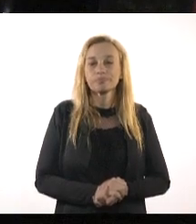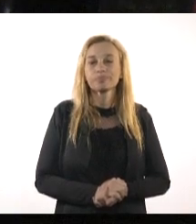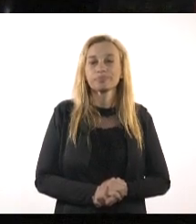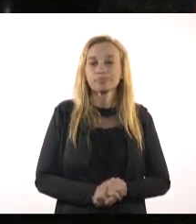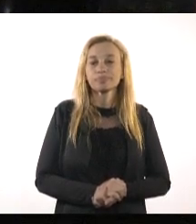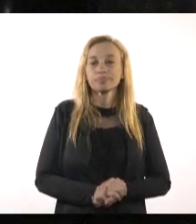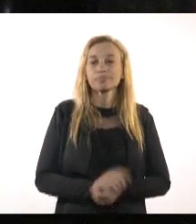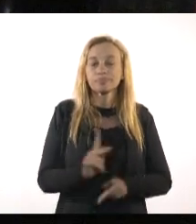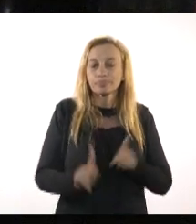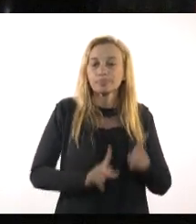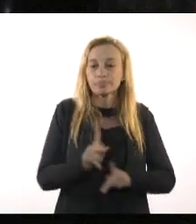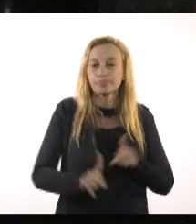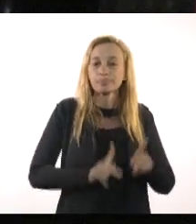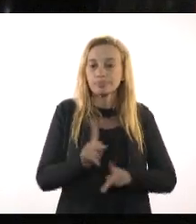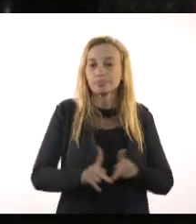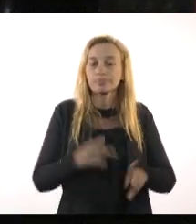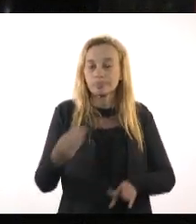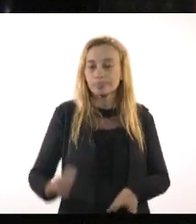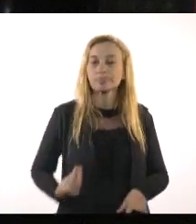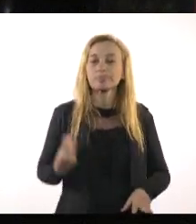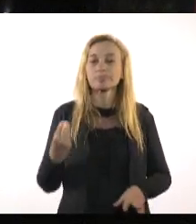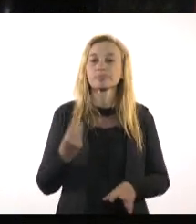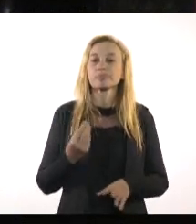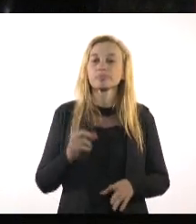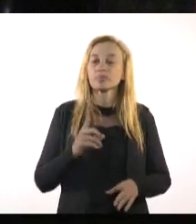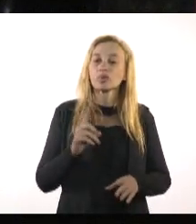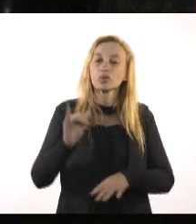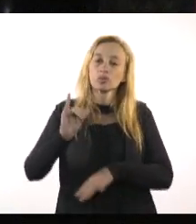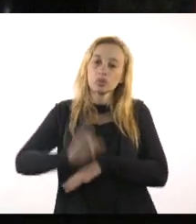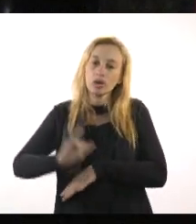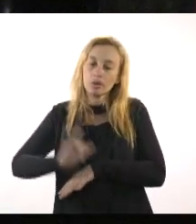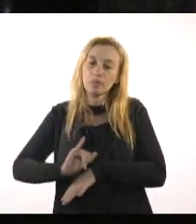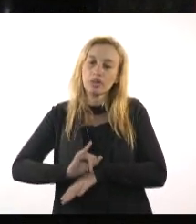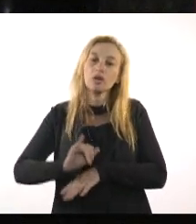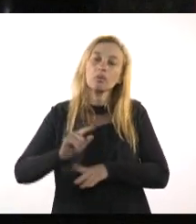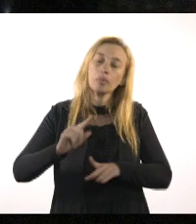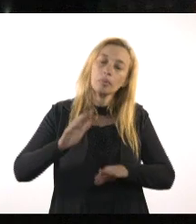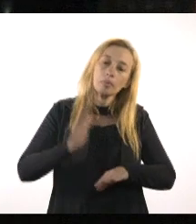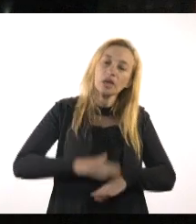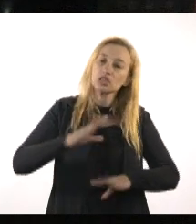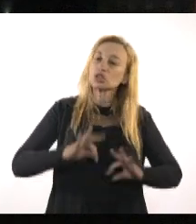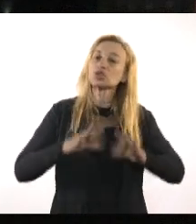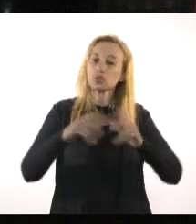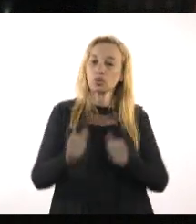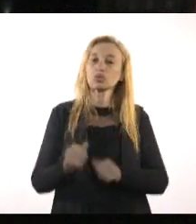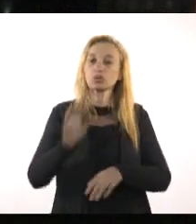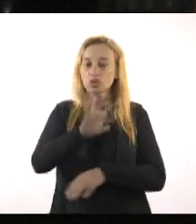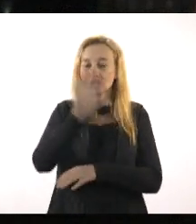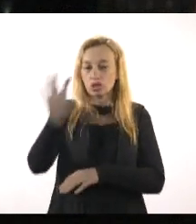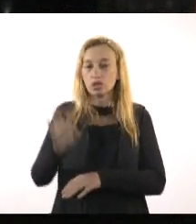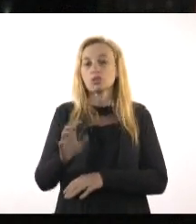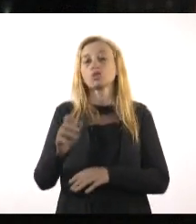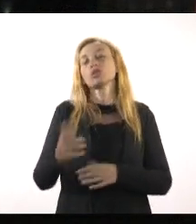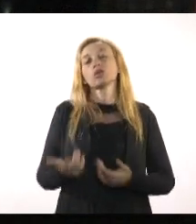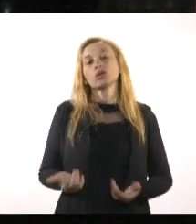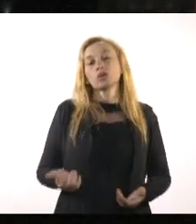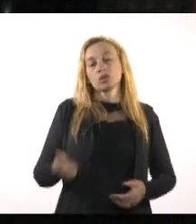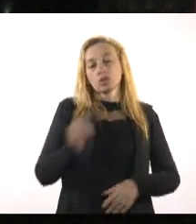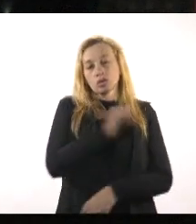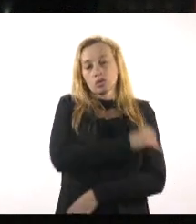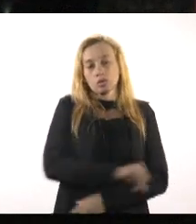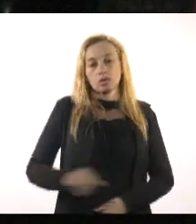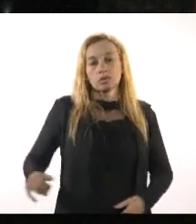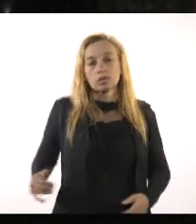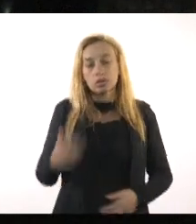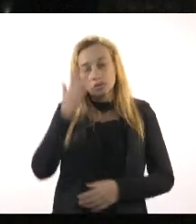nossa população, não só na nossa capital, mas no estado do Rio de Janeiro. Afinal de contas, nessa